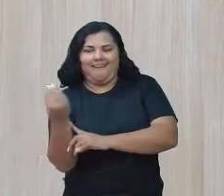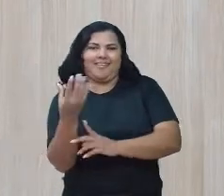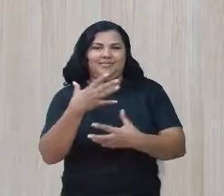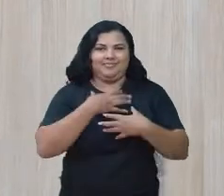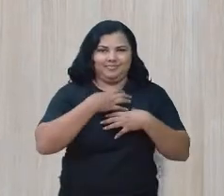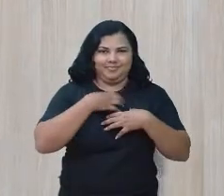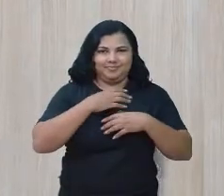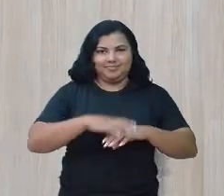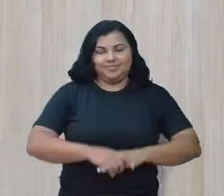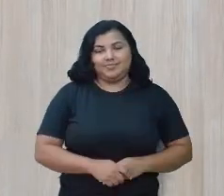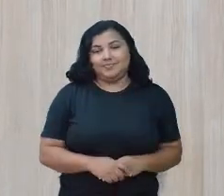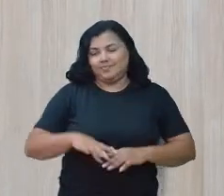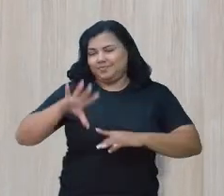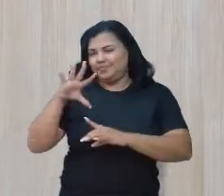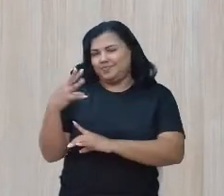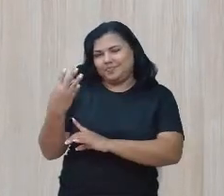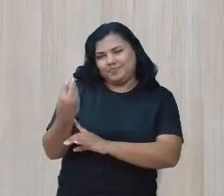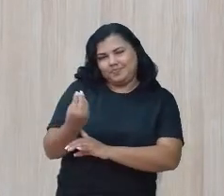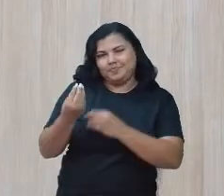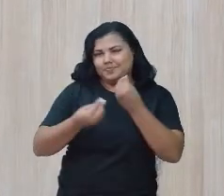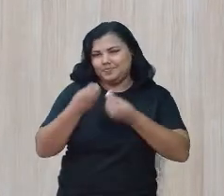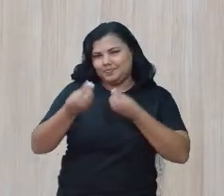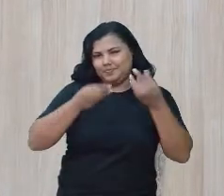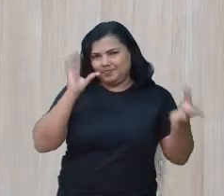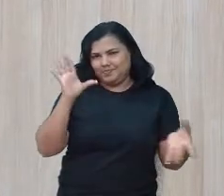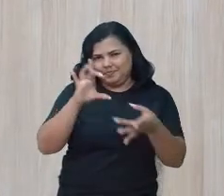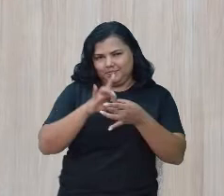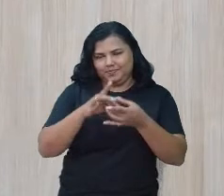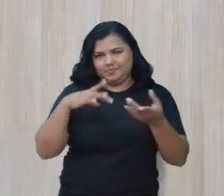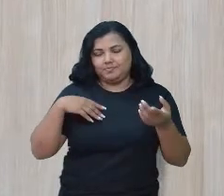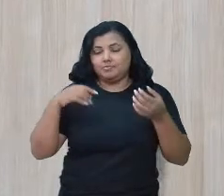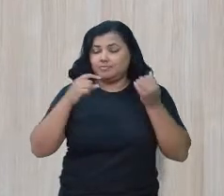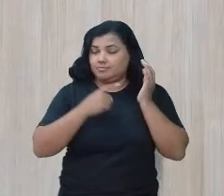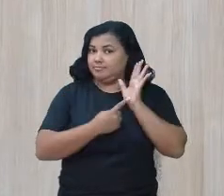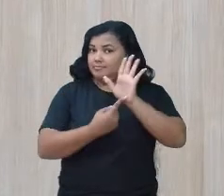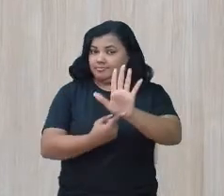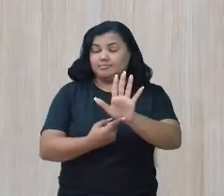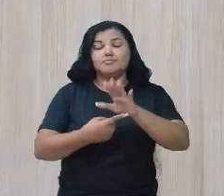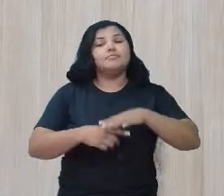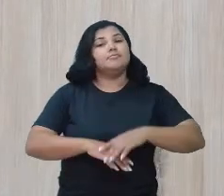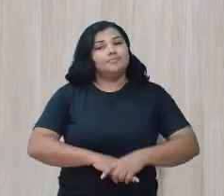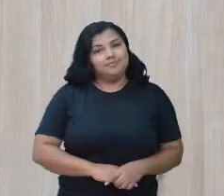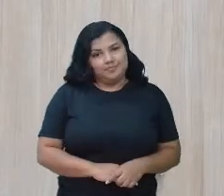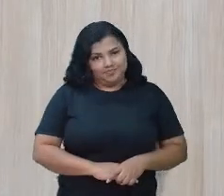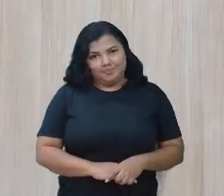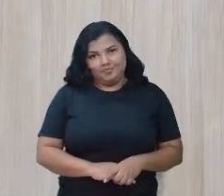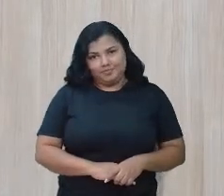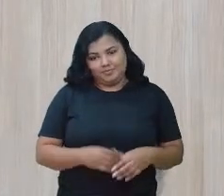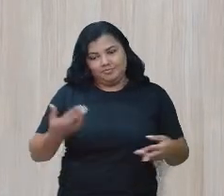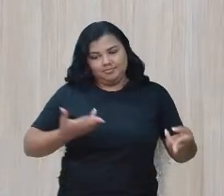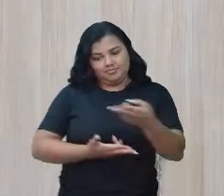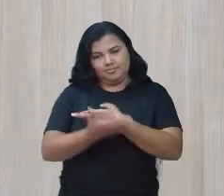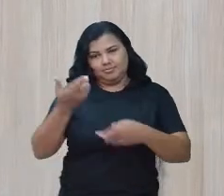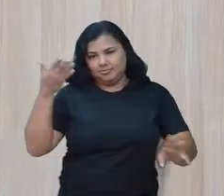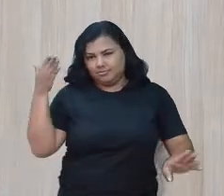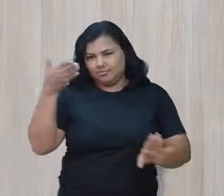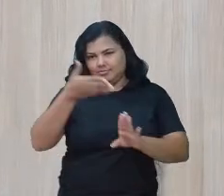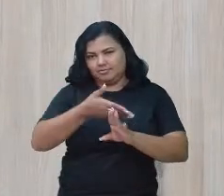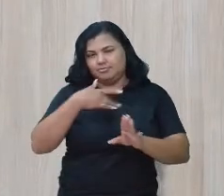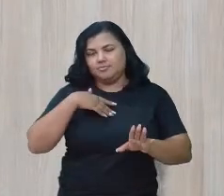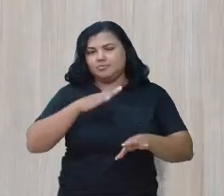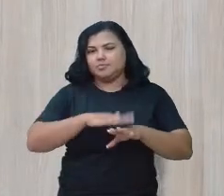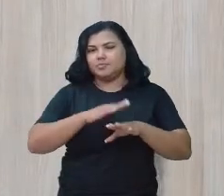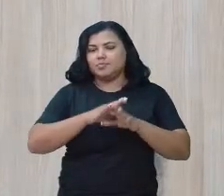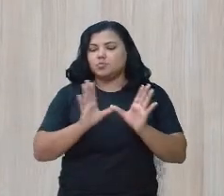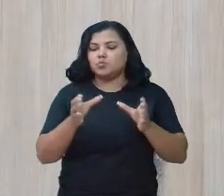arte. É uma forma de arte que está ligada ao espetáculo, à apresentação, à relação direta com o